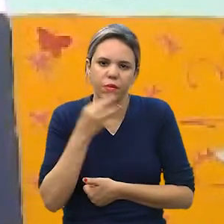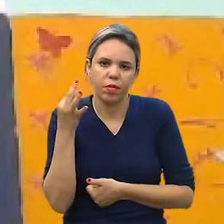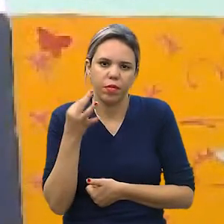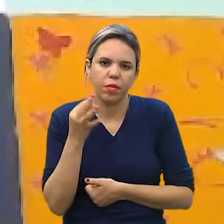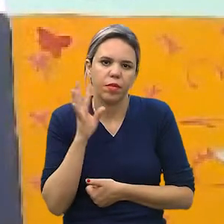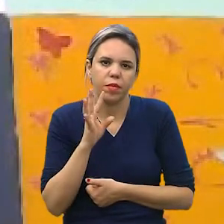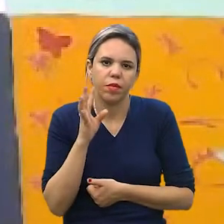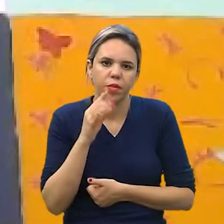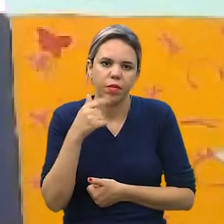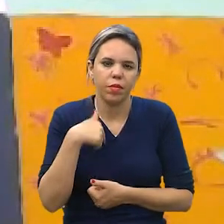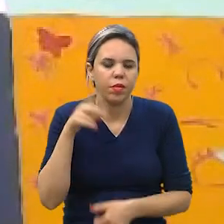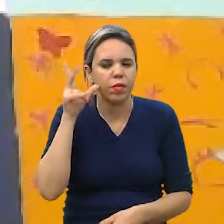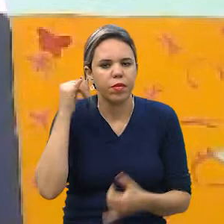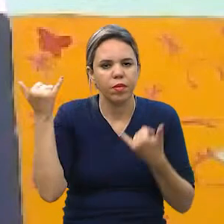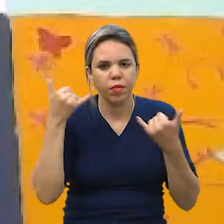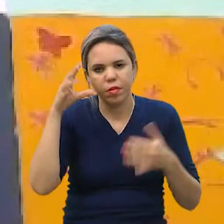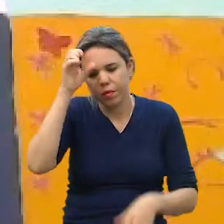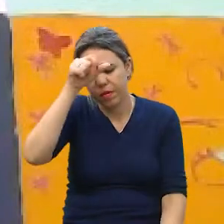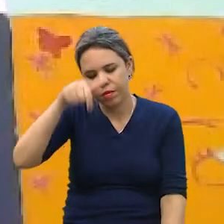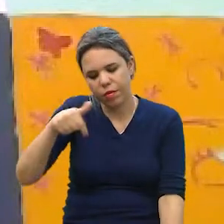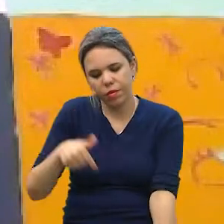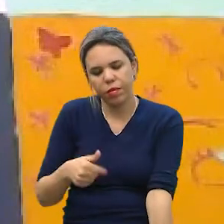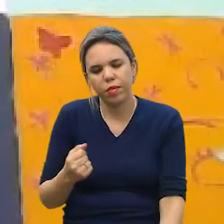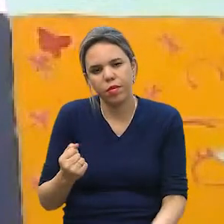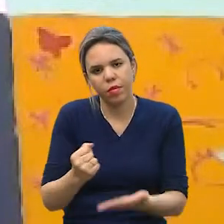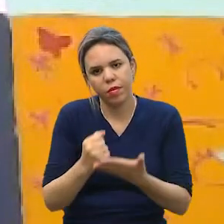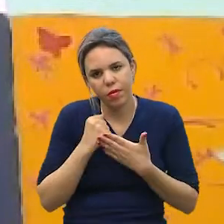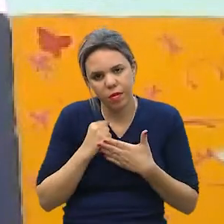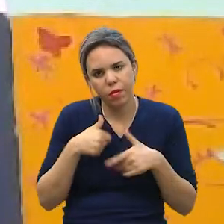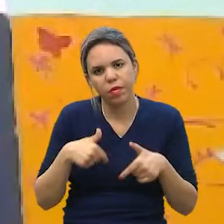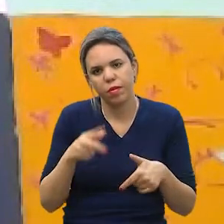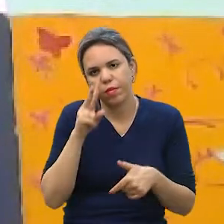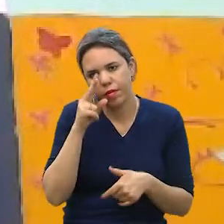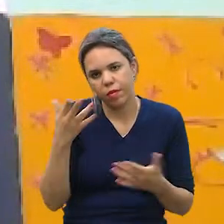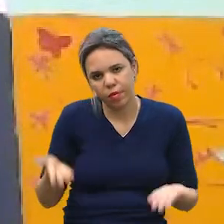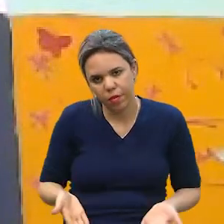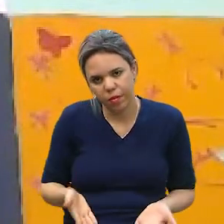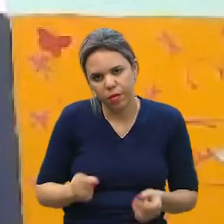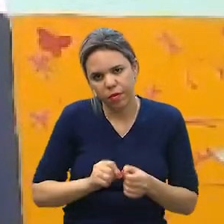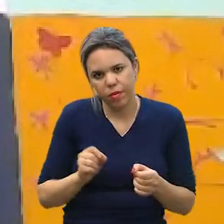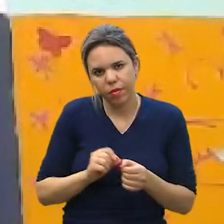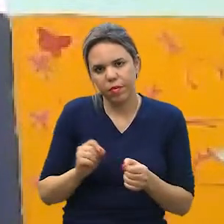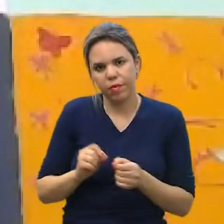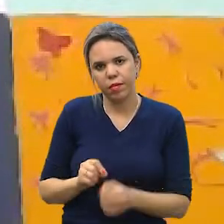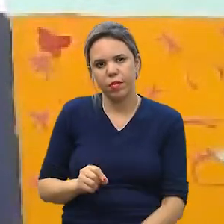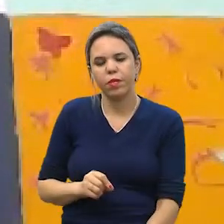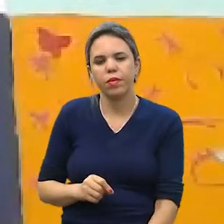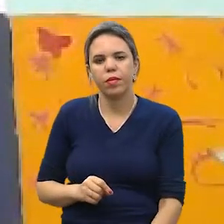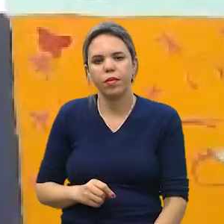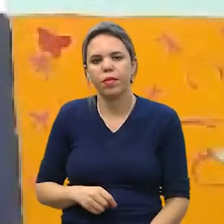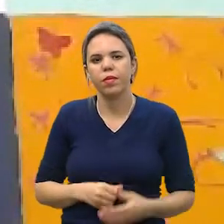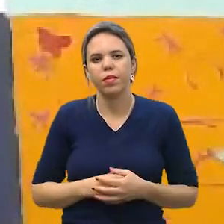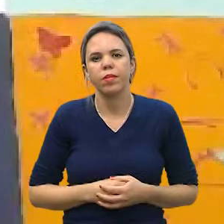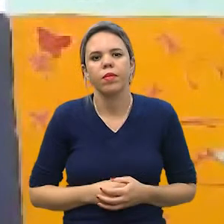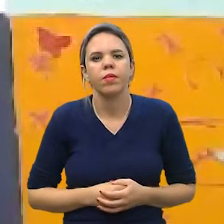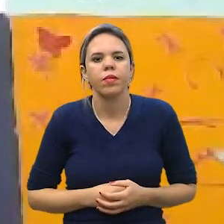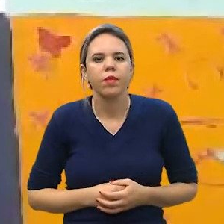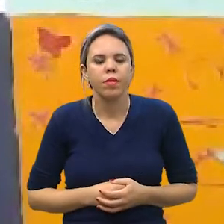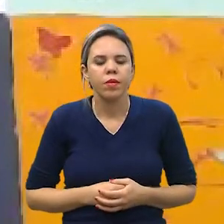e muito do que eu ouvi, aprendi na Ação Forte, hoje eu faço, né, esse referencial.